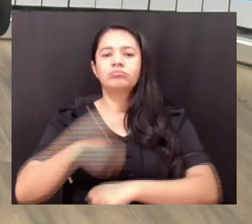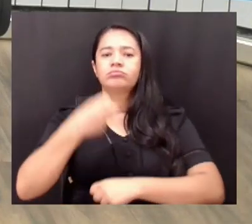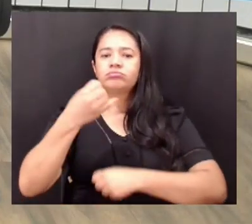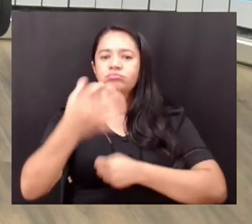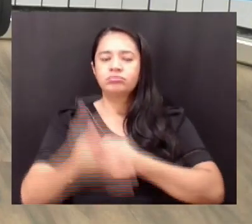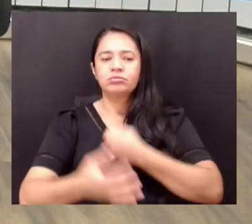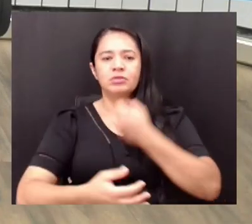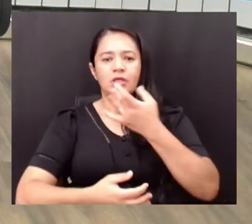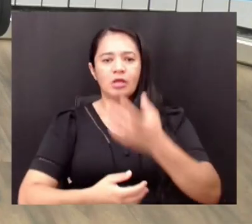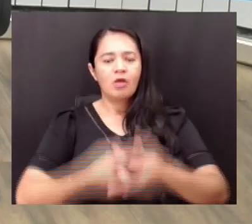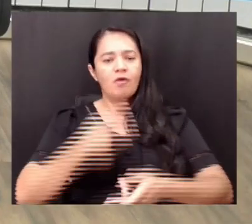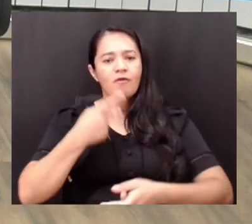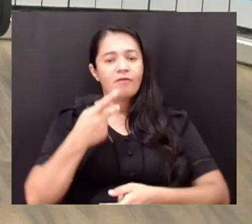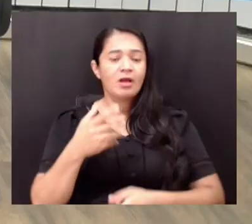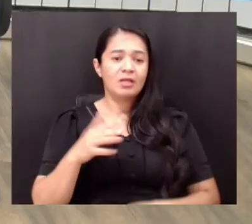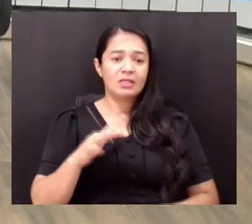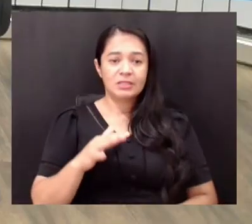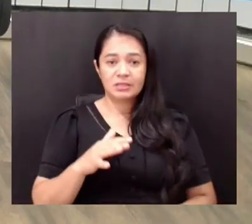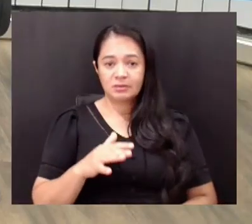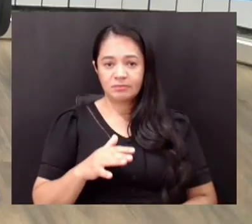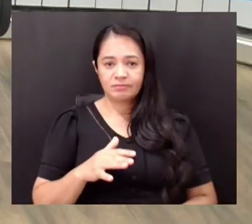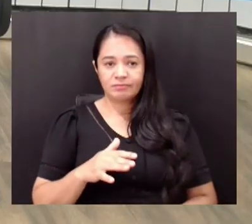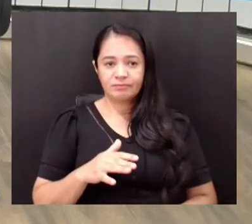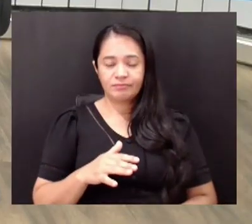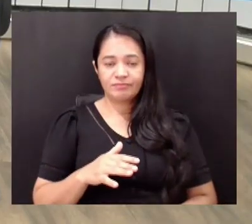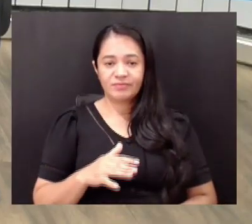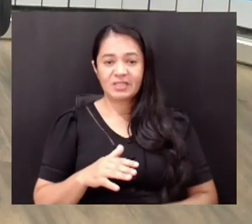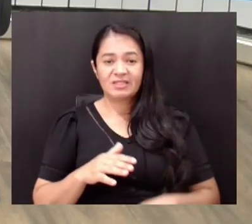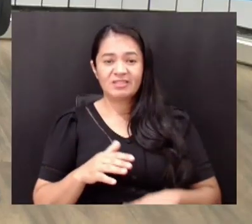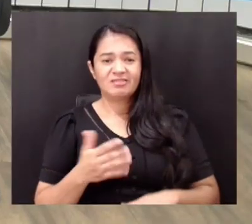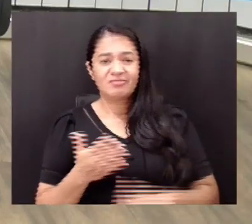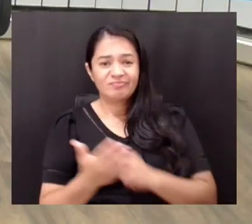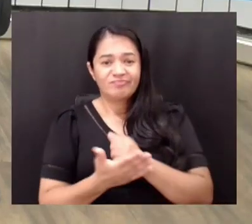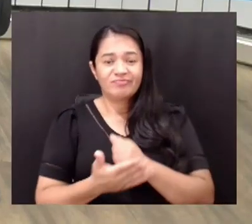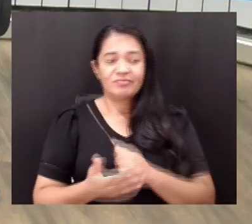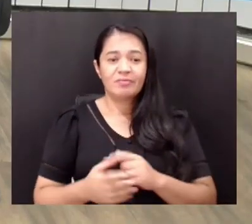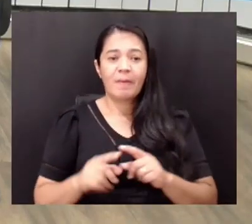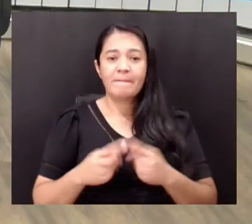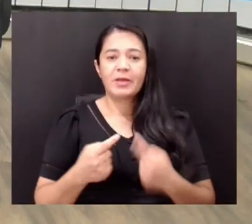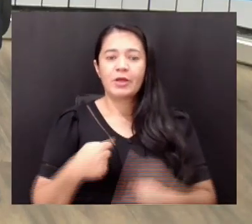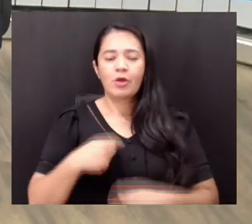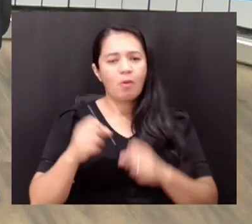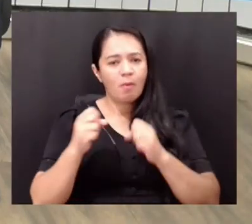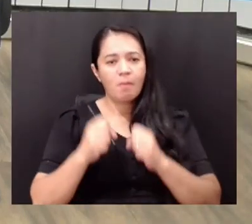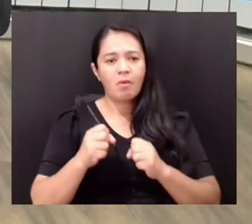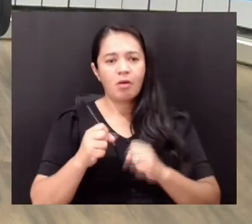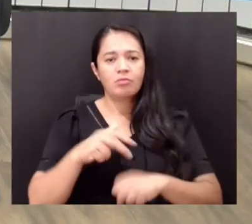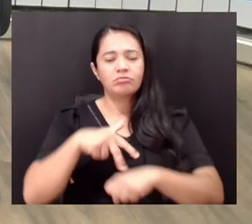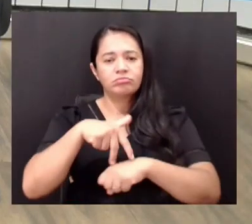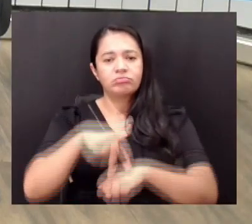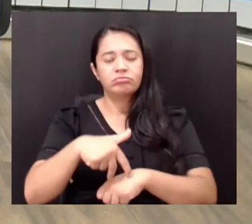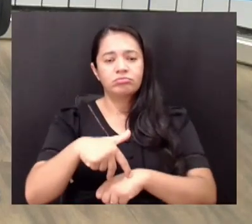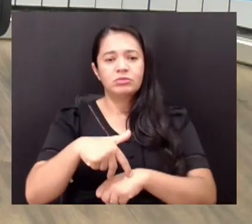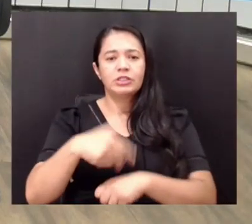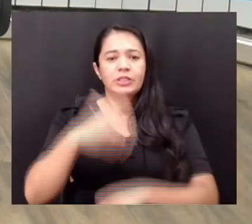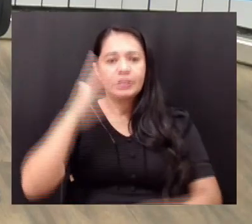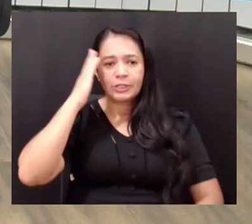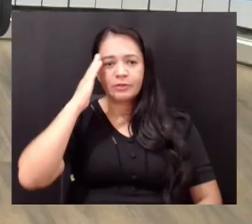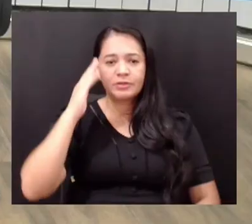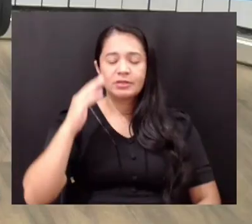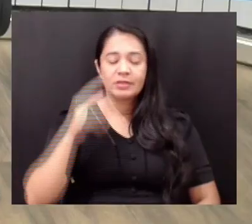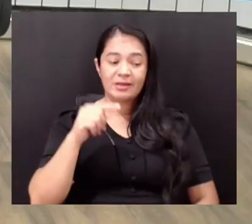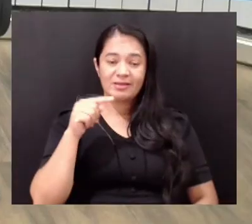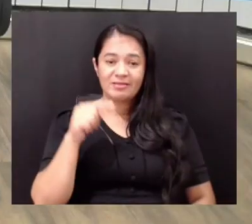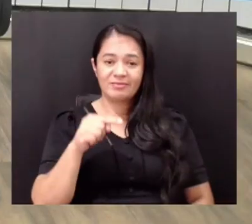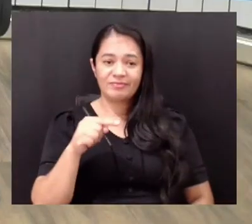muitas vezes não tem consistência e coerência, mas que eu posso me colocar e eu sei que daquilo ali o grupo